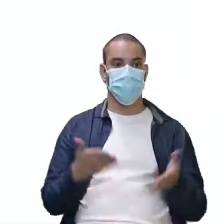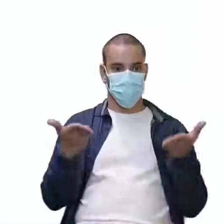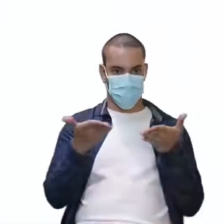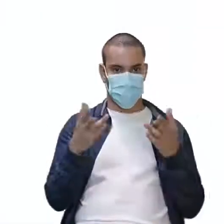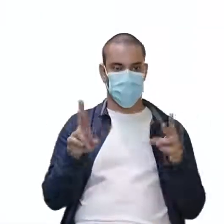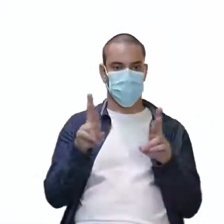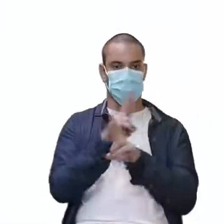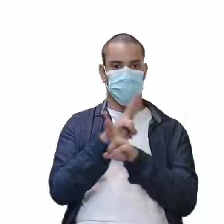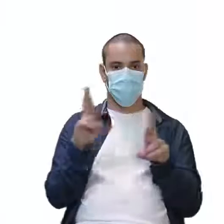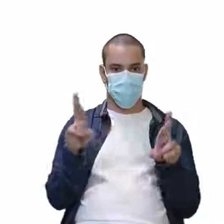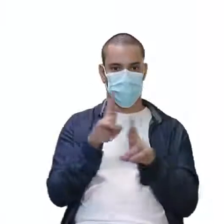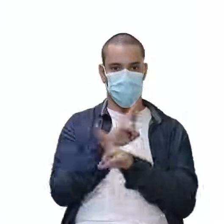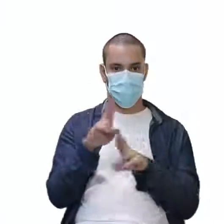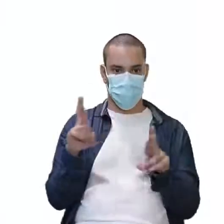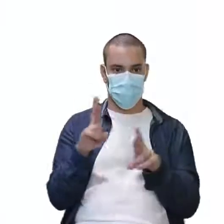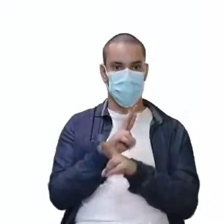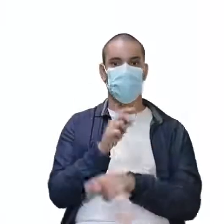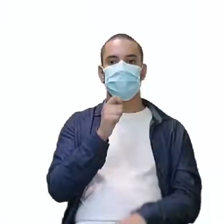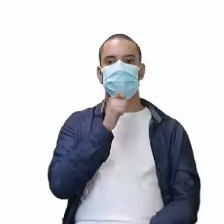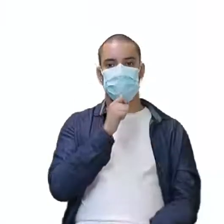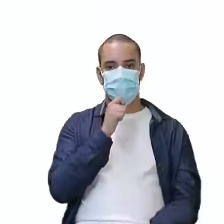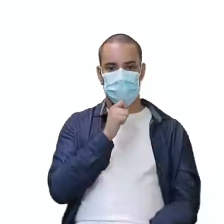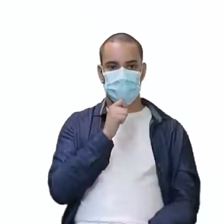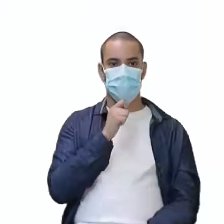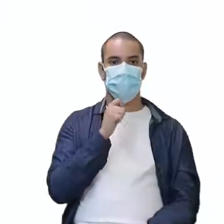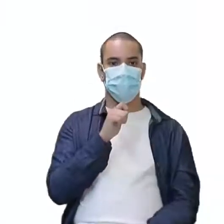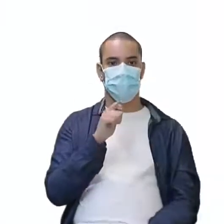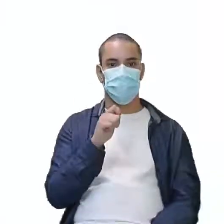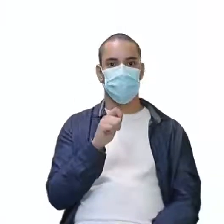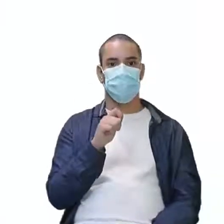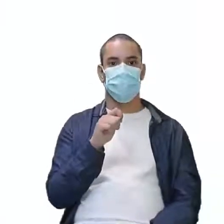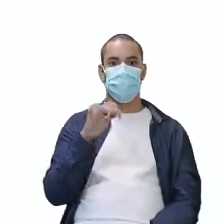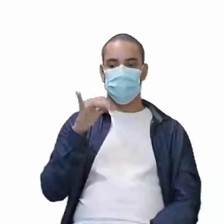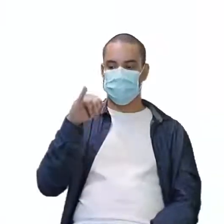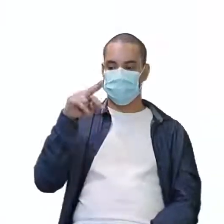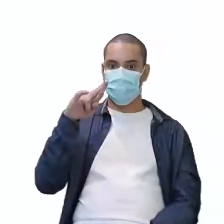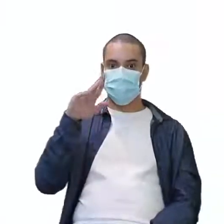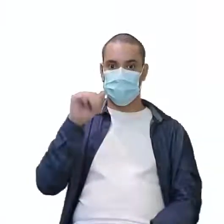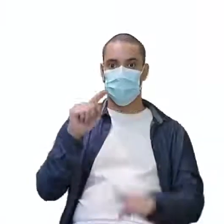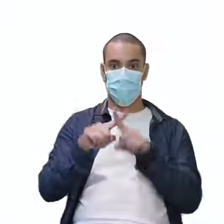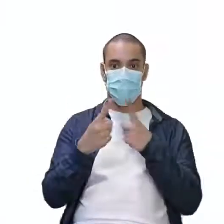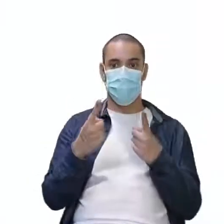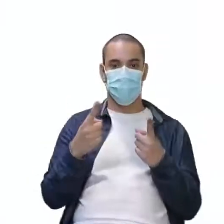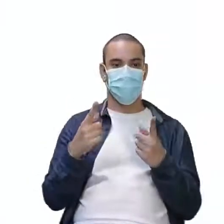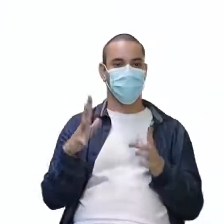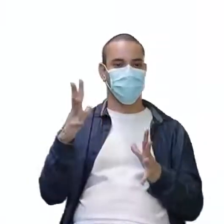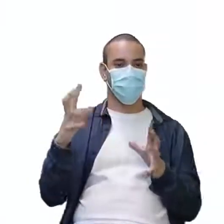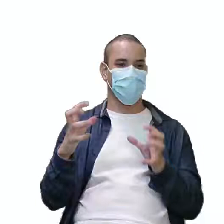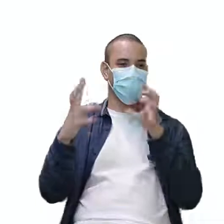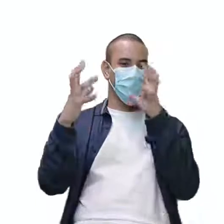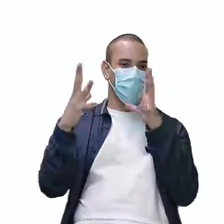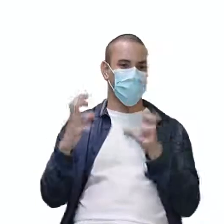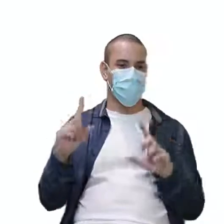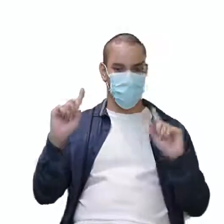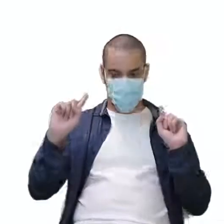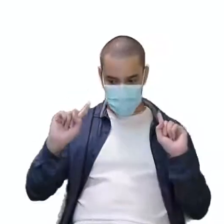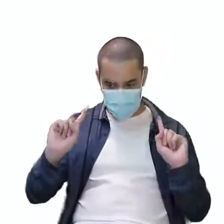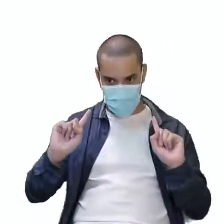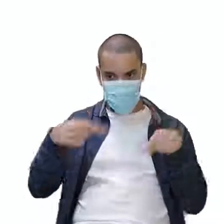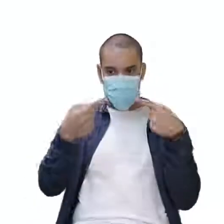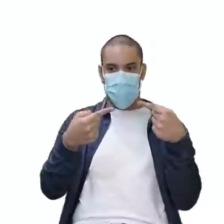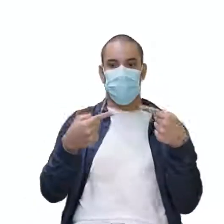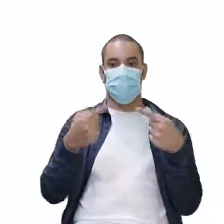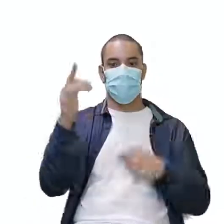Agora, relações ainda intraespecíficas, mas desarmônicas por competição. Agora você tem um gasto